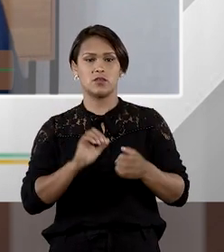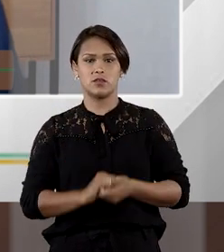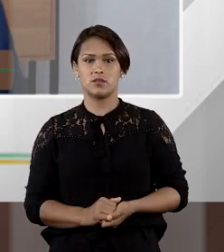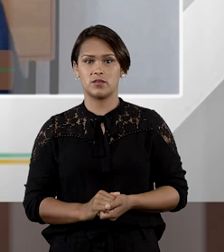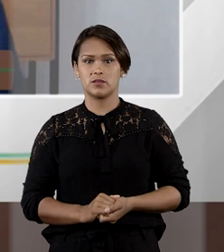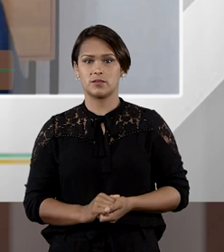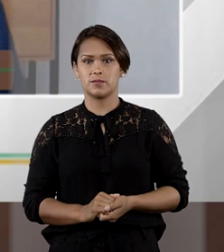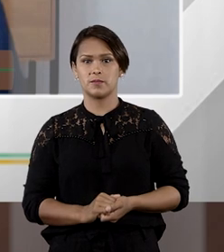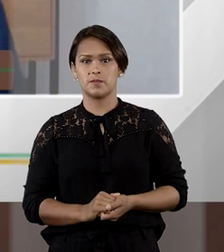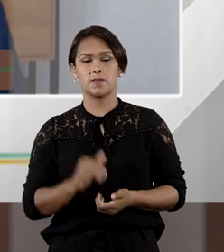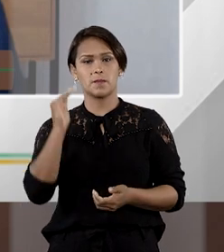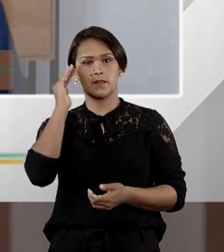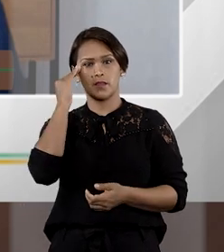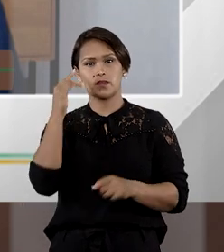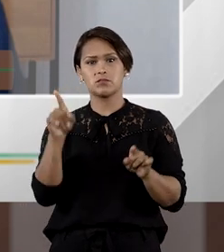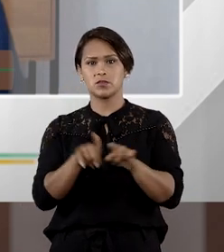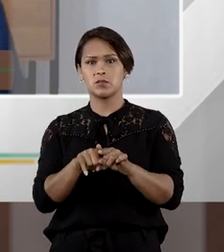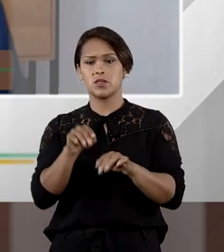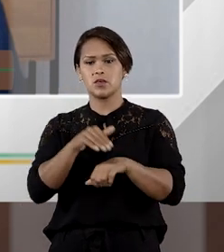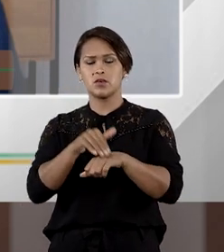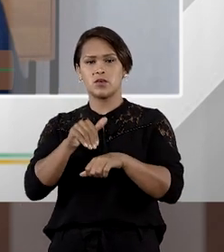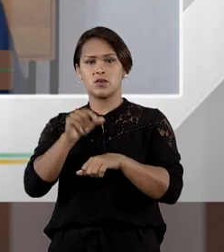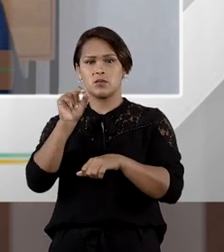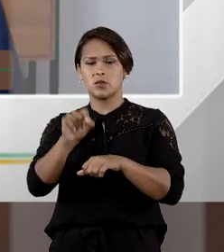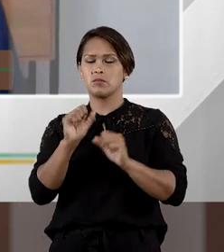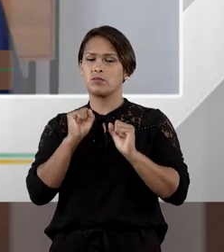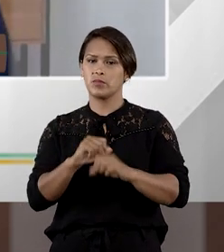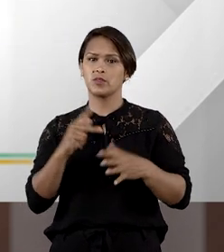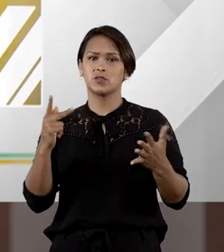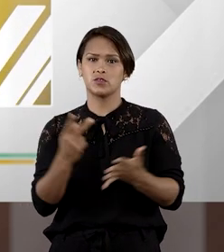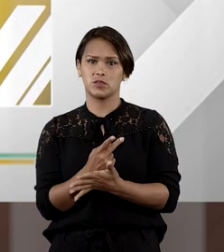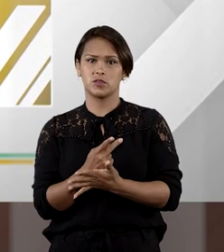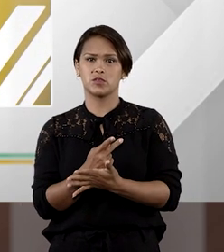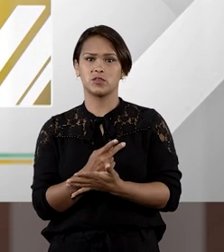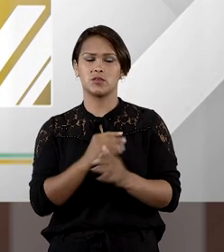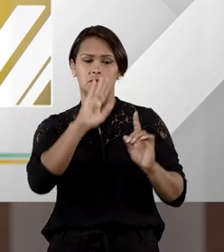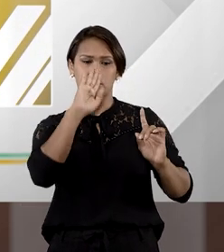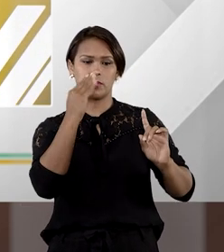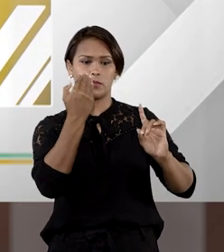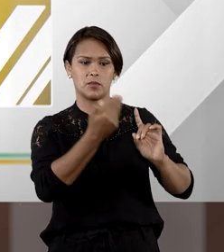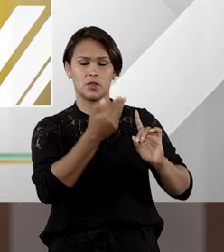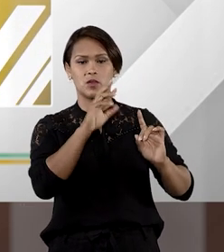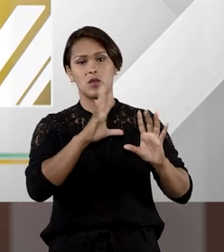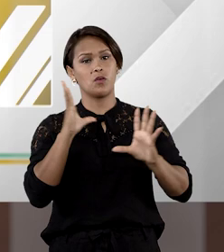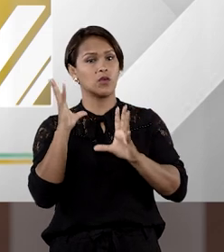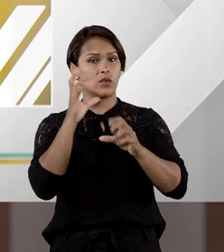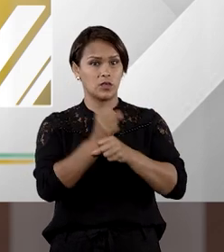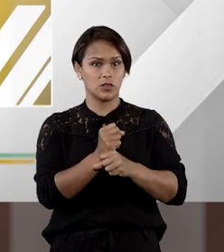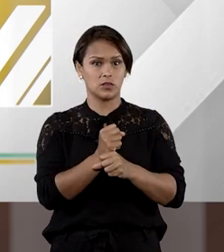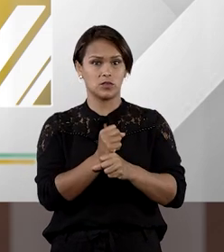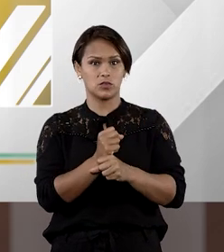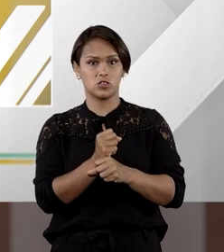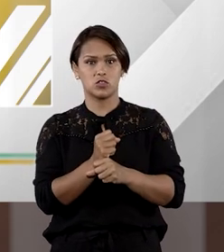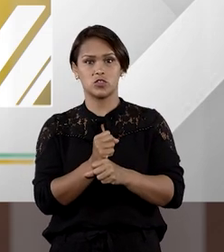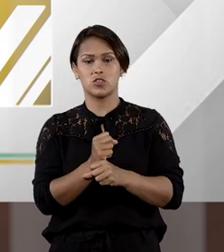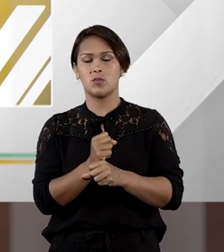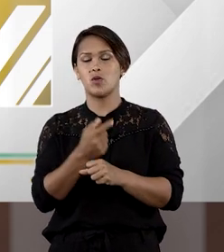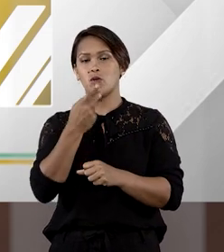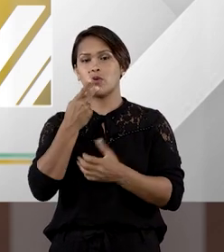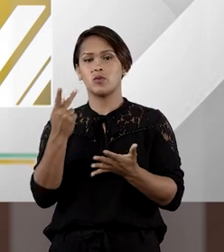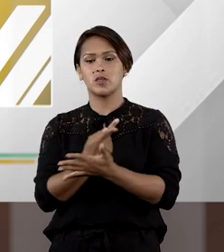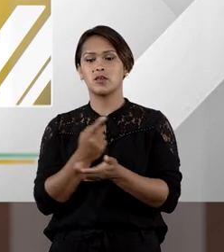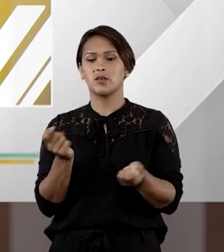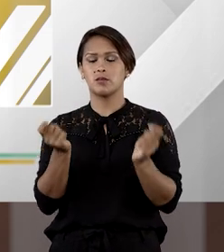E no sentido de que a convocação pode ser feita por ou pelo réu. Em resumo, então, Fátima e Thiago, então,